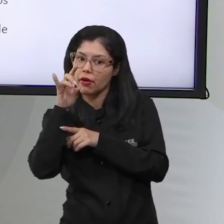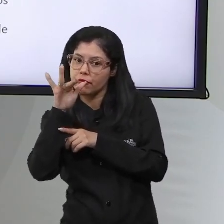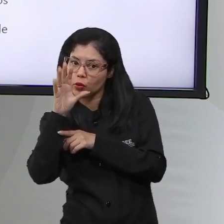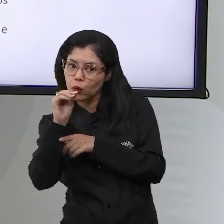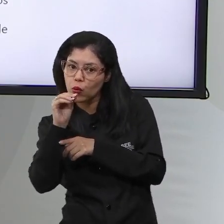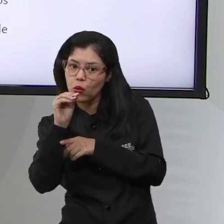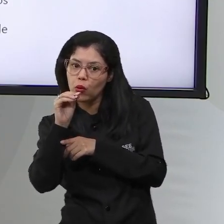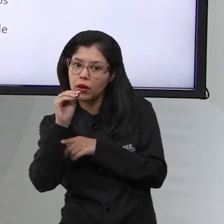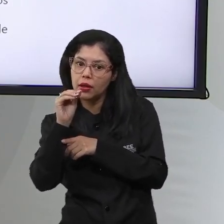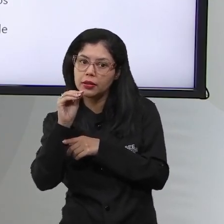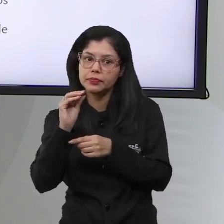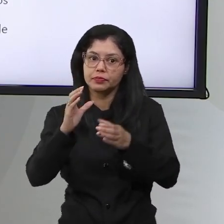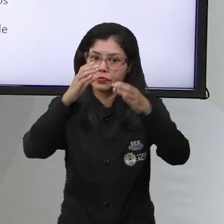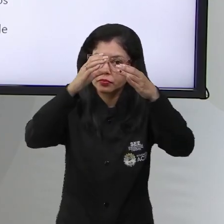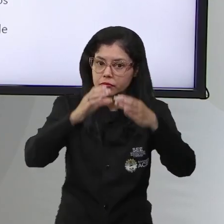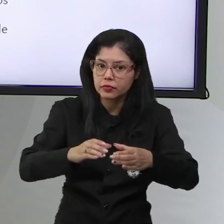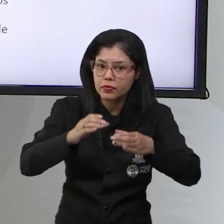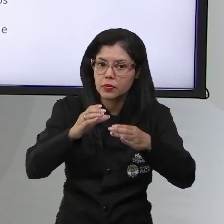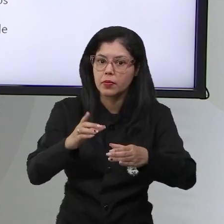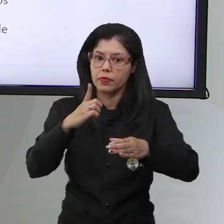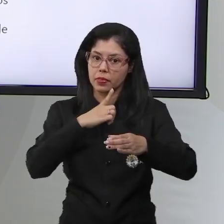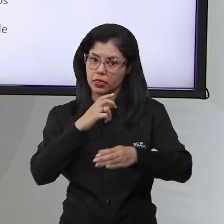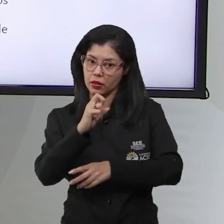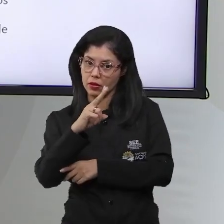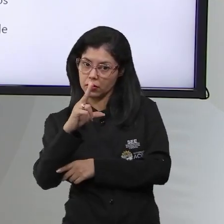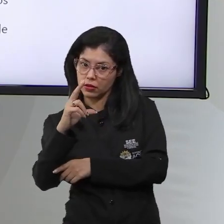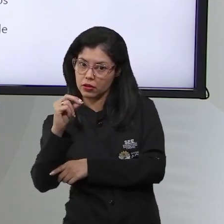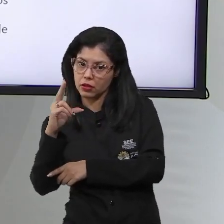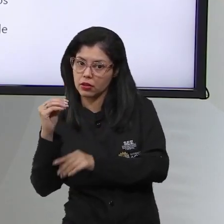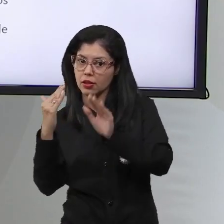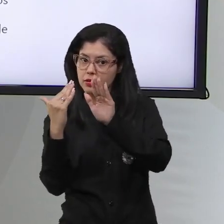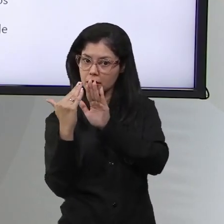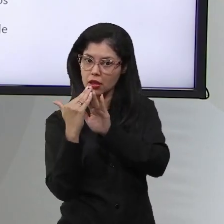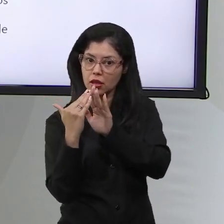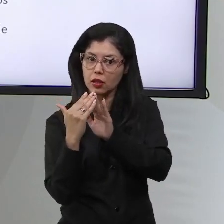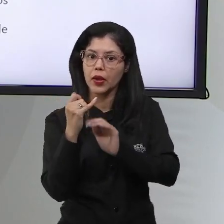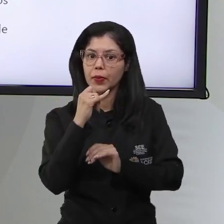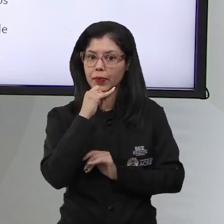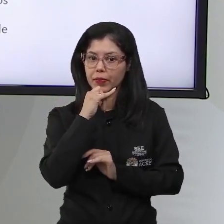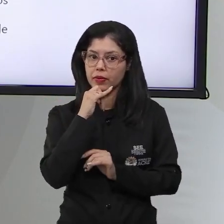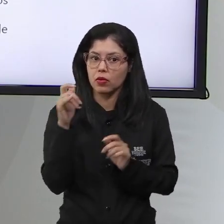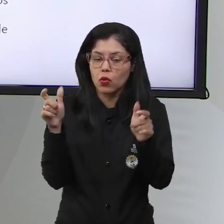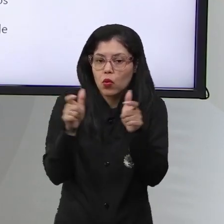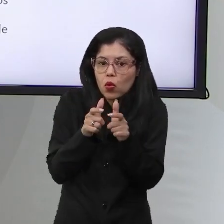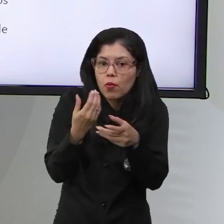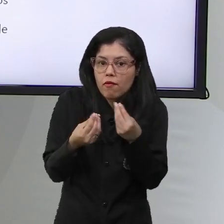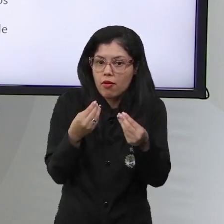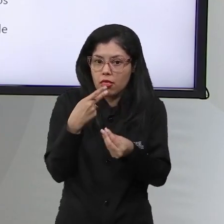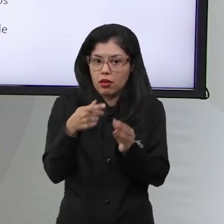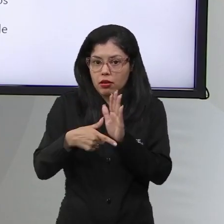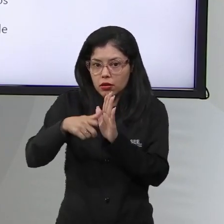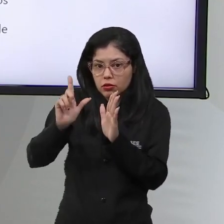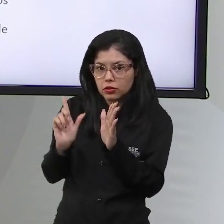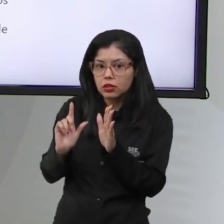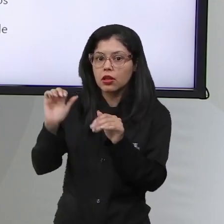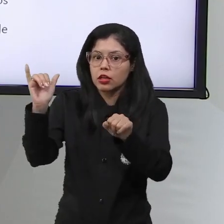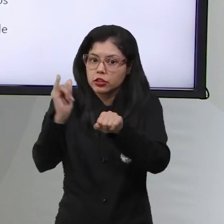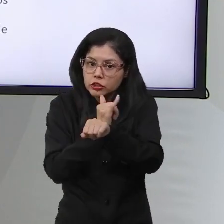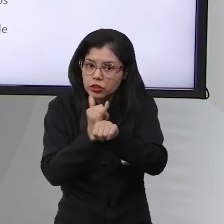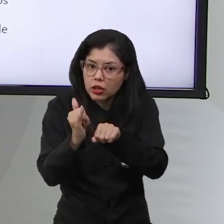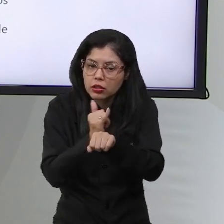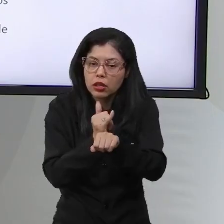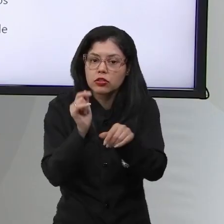exemplo, em um bairro em que há 500 domicílios. Como eu ponderei agora há pouco, uma estratégia